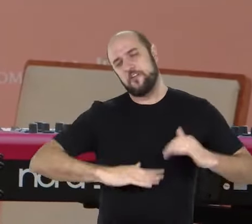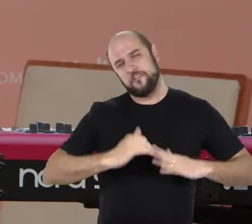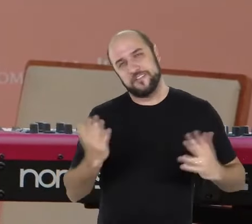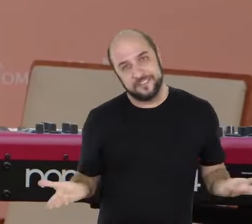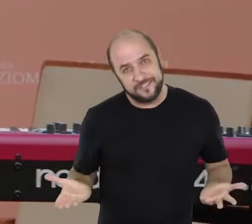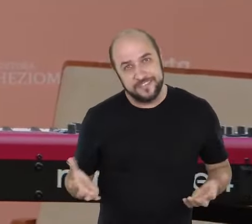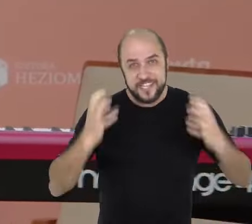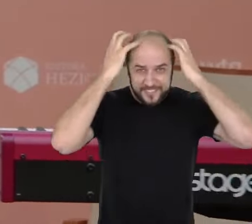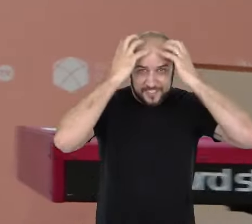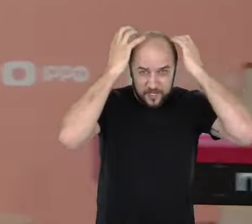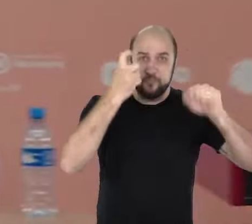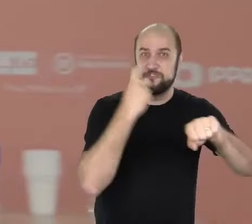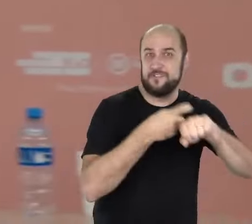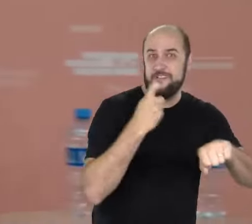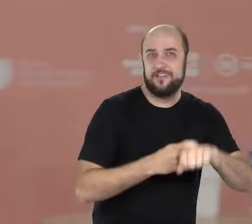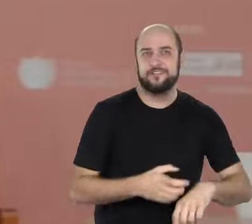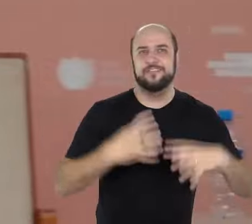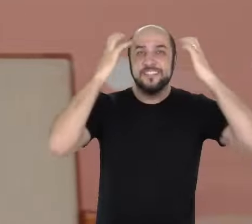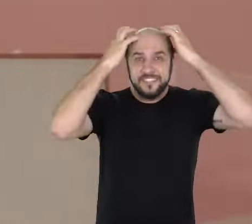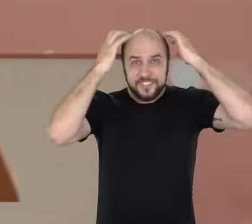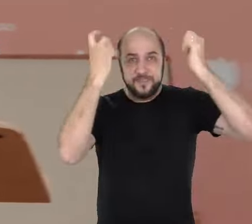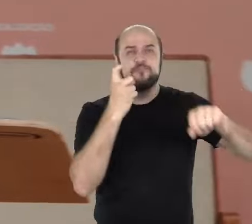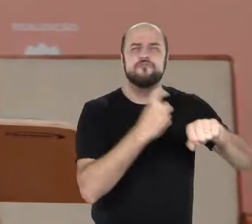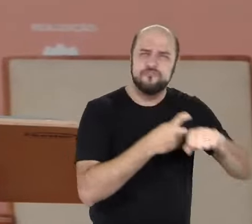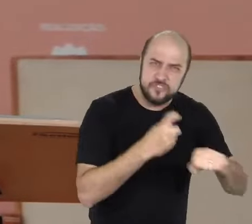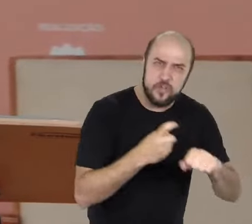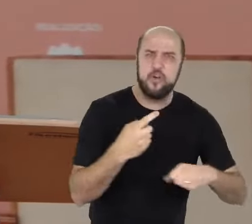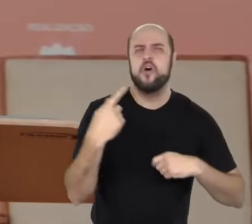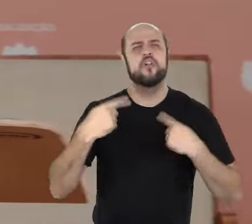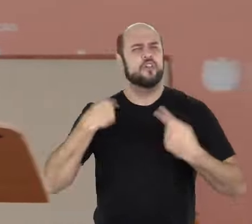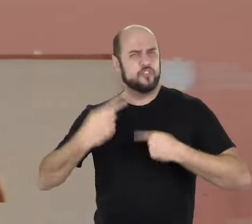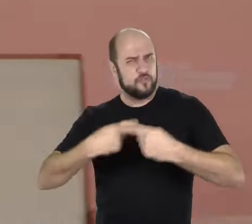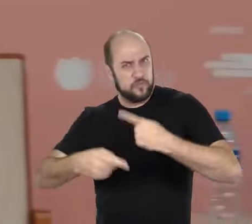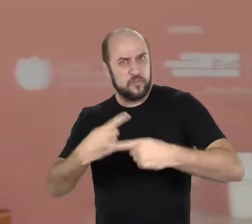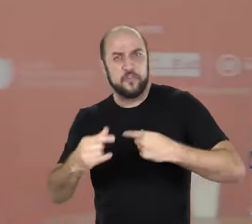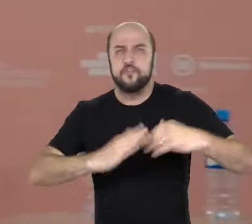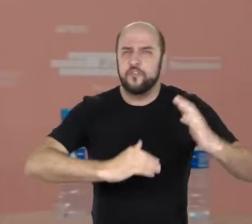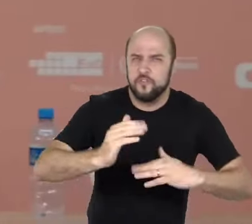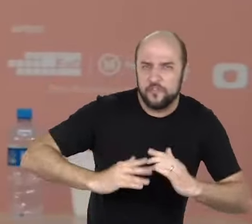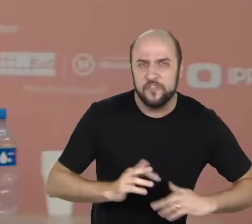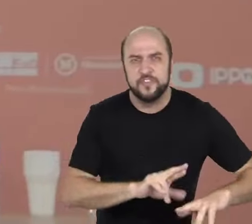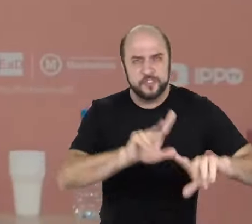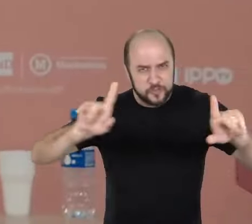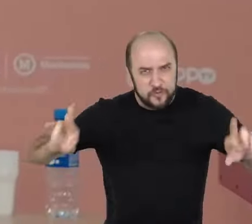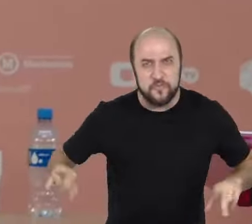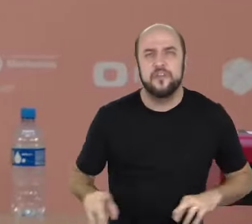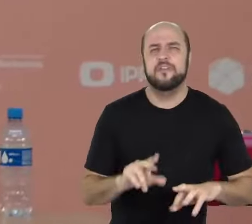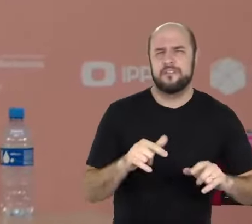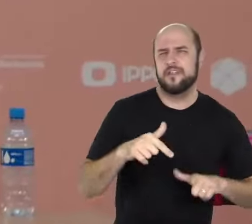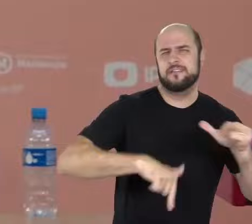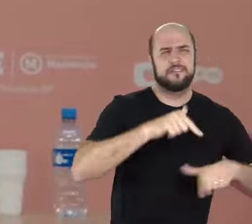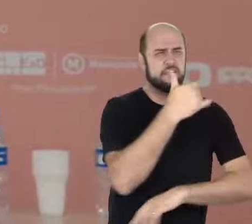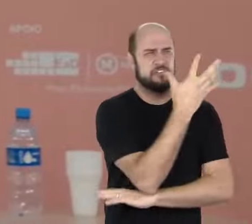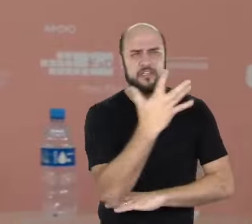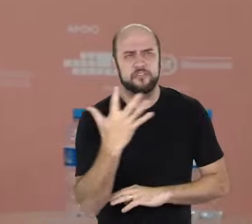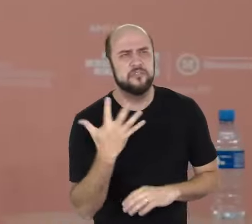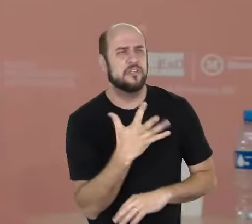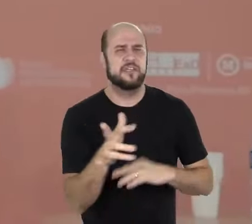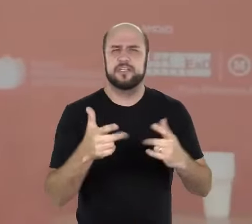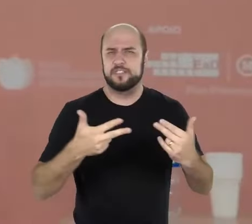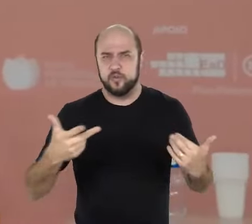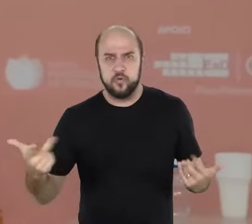Shampoo sólido. Shampoo sólido, condicionador sólido. A gente já acabou abrindo outras lojas do ramo, né, de ecologia, de produtos naturais, né,